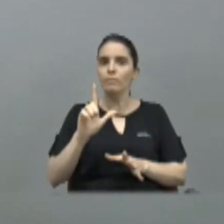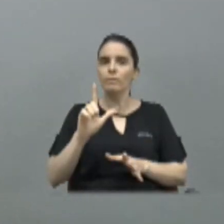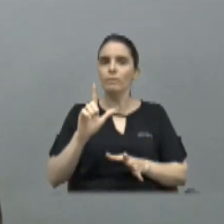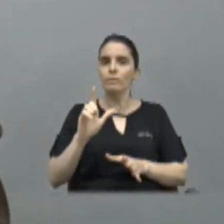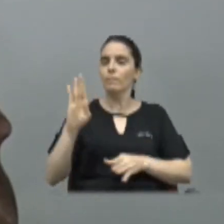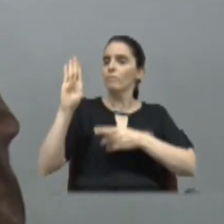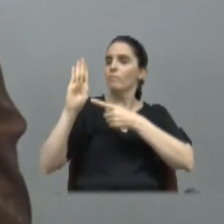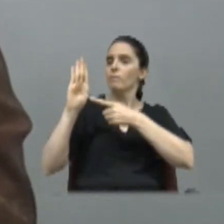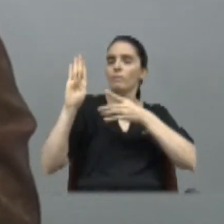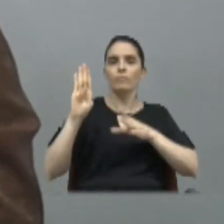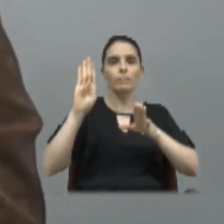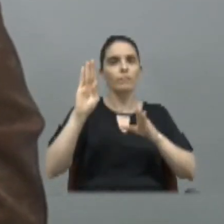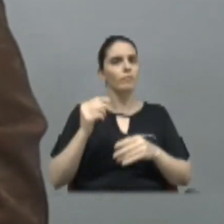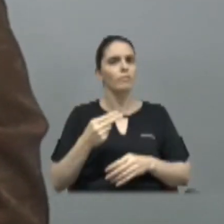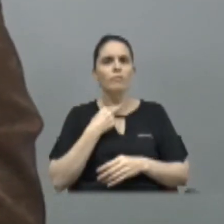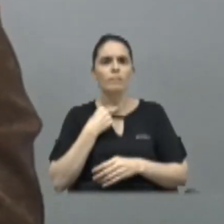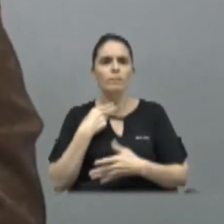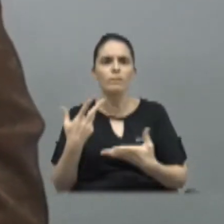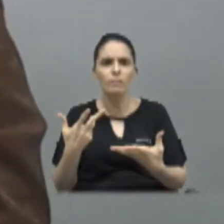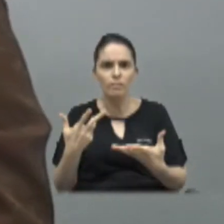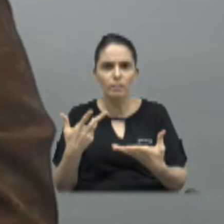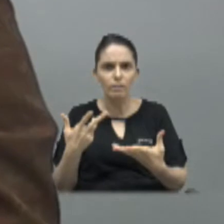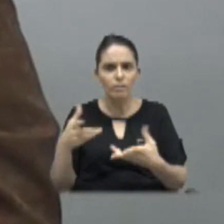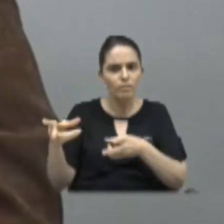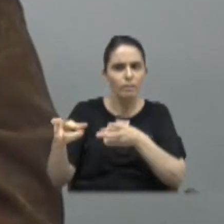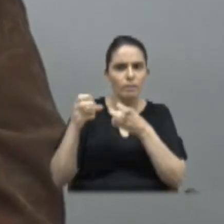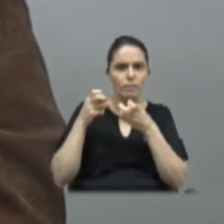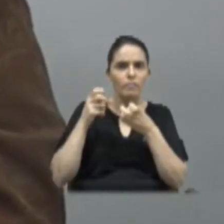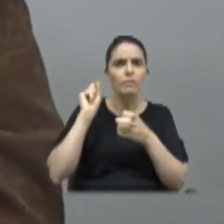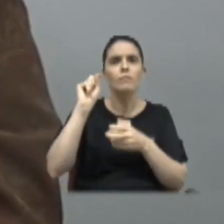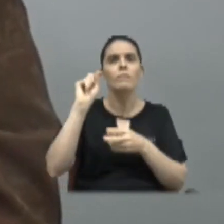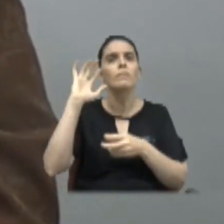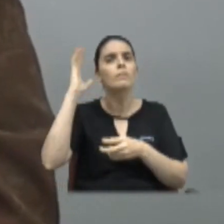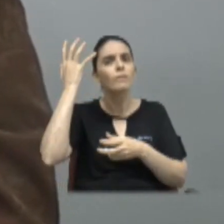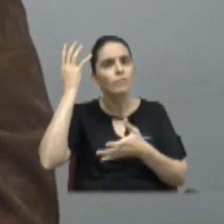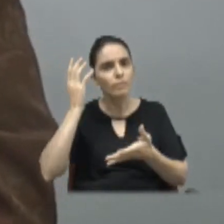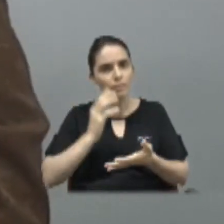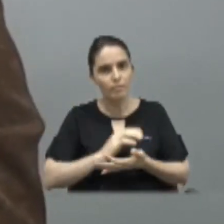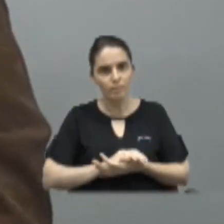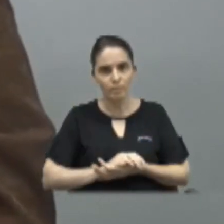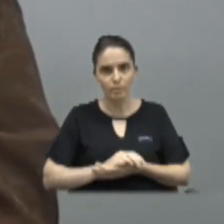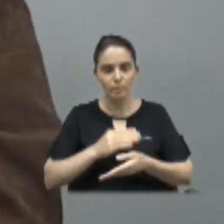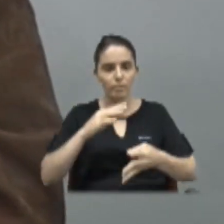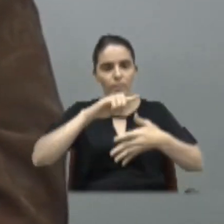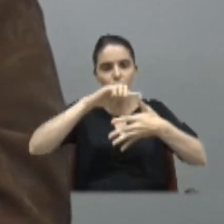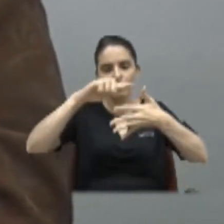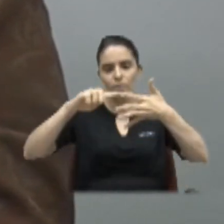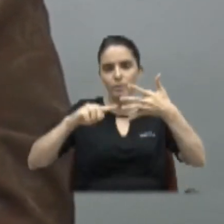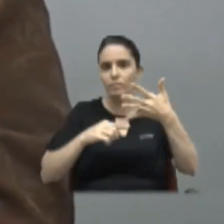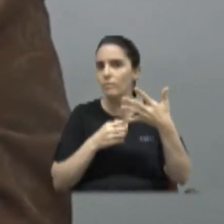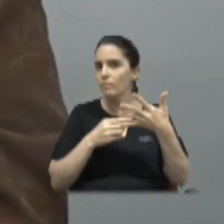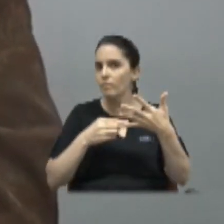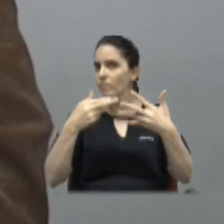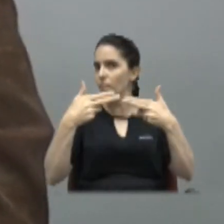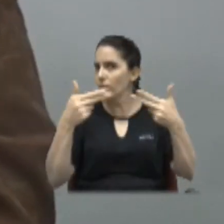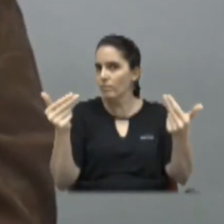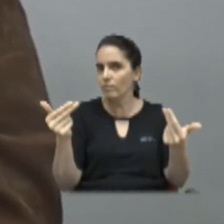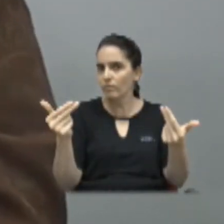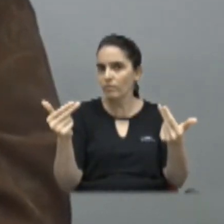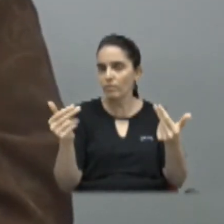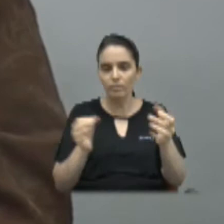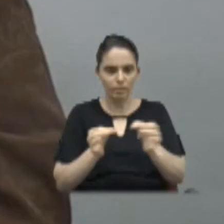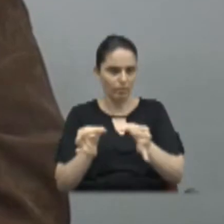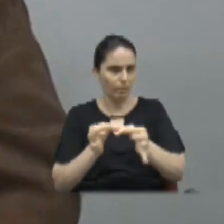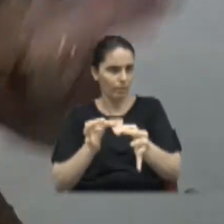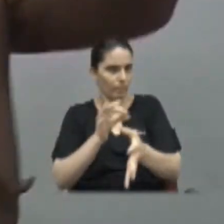candidatasse. Olha aí o que aconteceu esses dias nas redes sociais. Olha o que está acontecendo. Não se preparou para